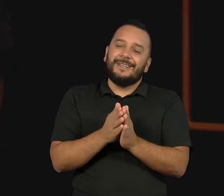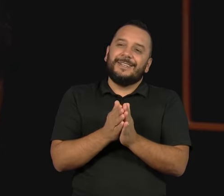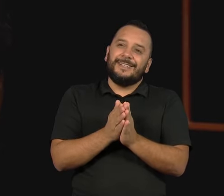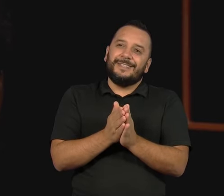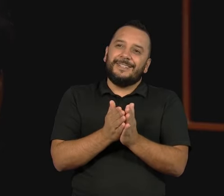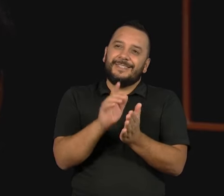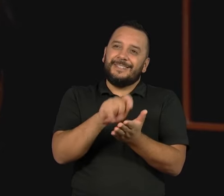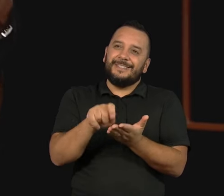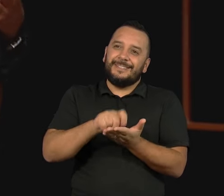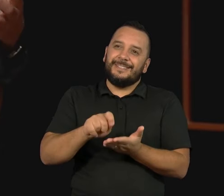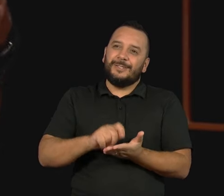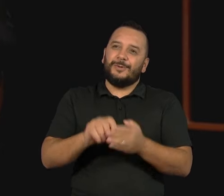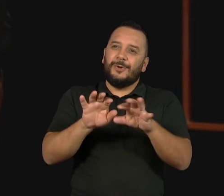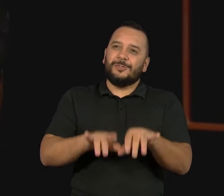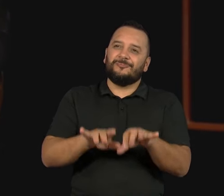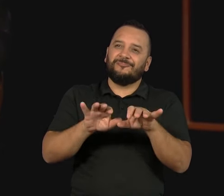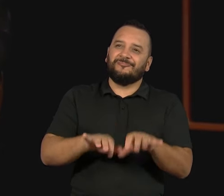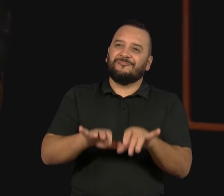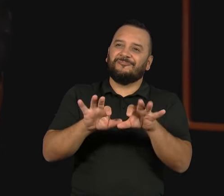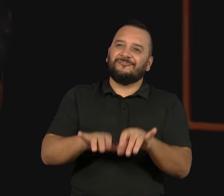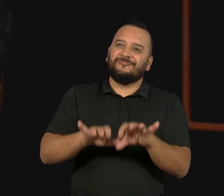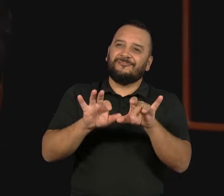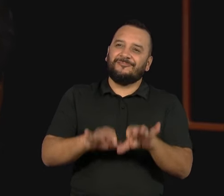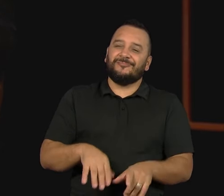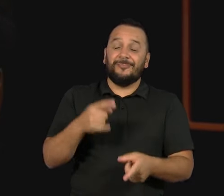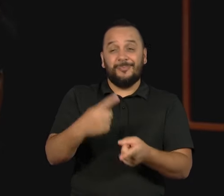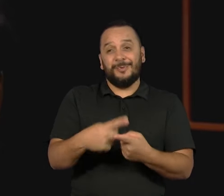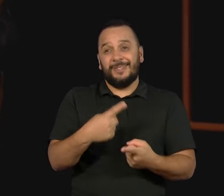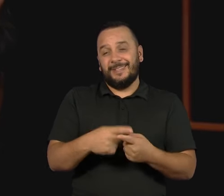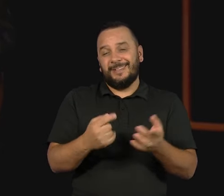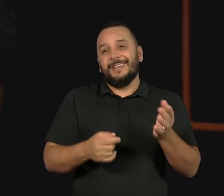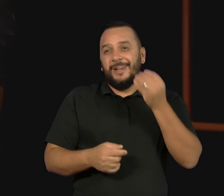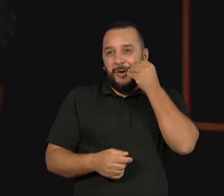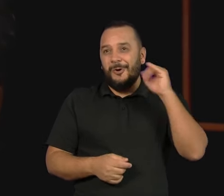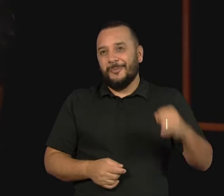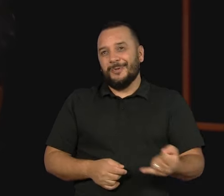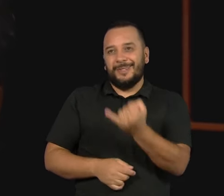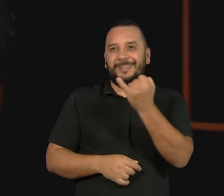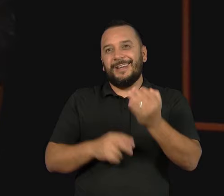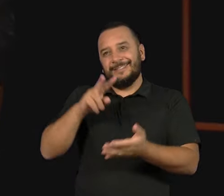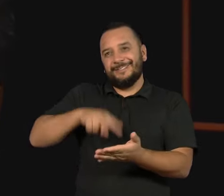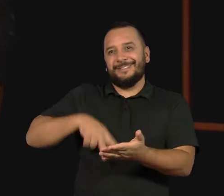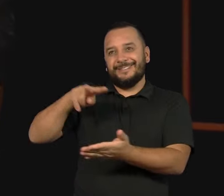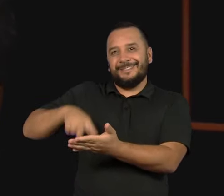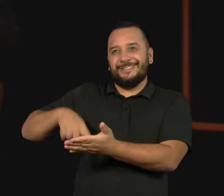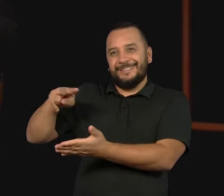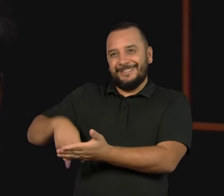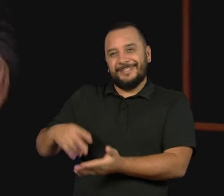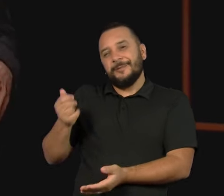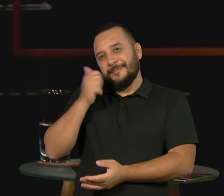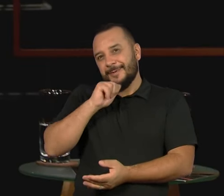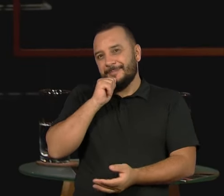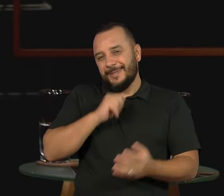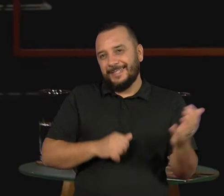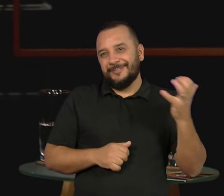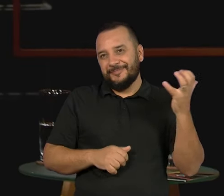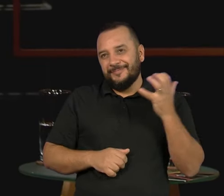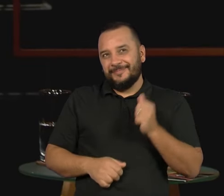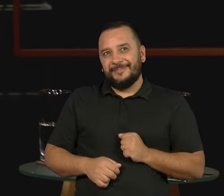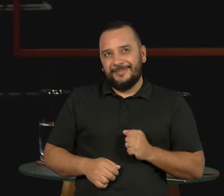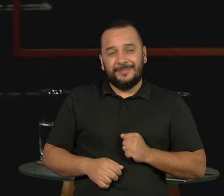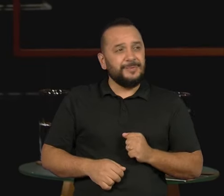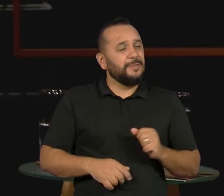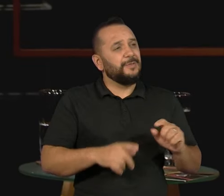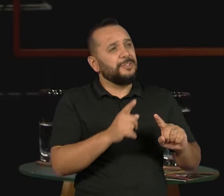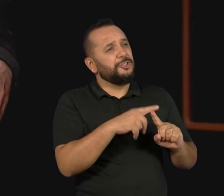realidade muito por conta dessa leitura, oportunidade, né, que eu tive de leitura, né? Que hoje em dia o que te atraía mais? Que tipo de